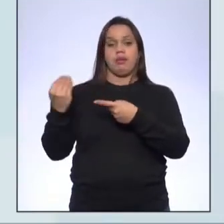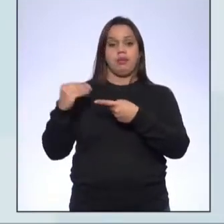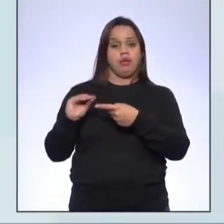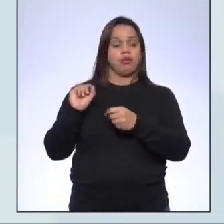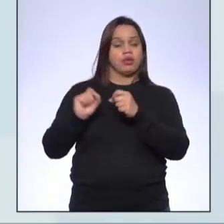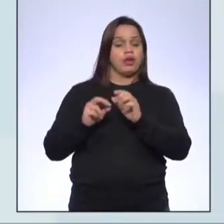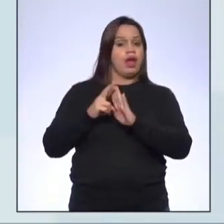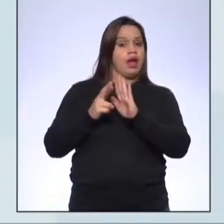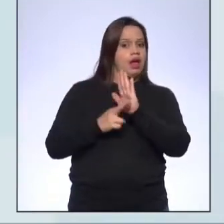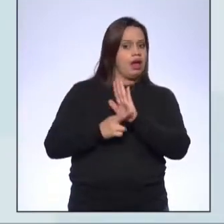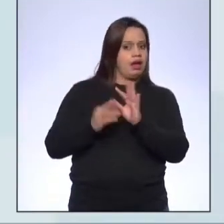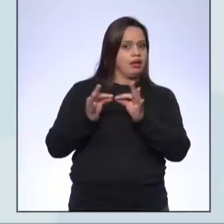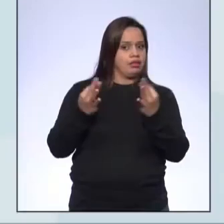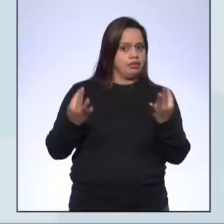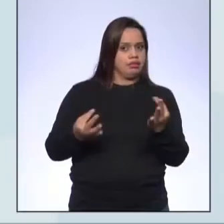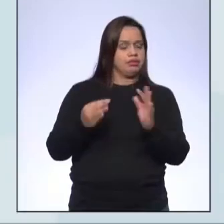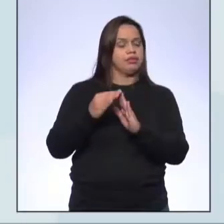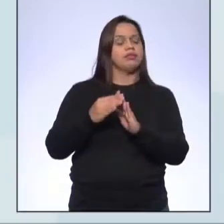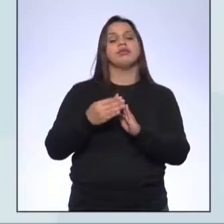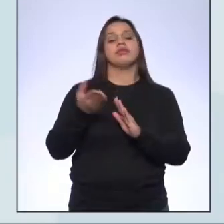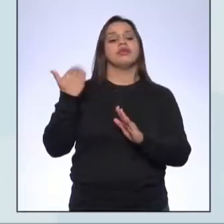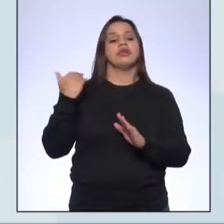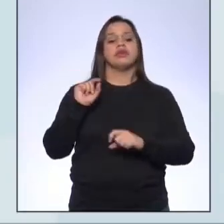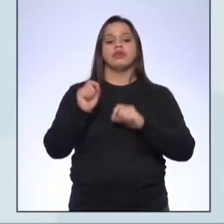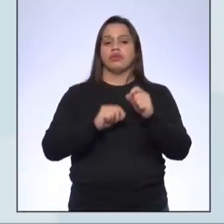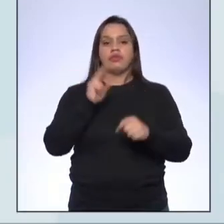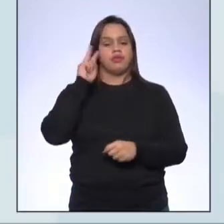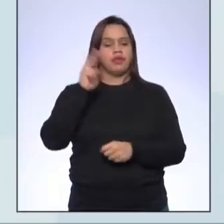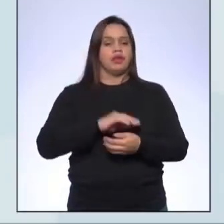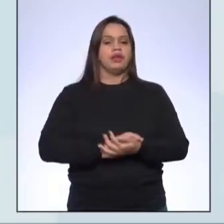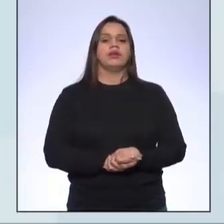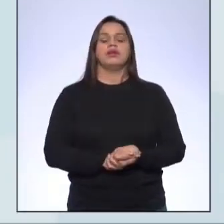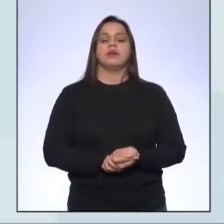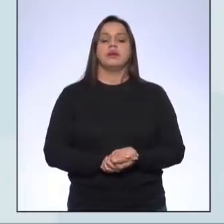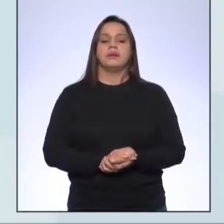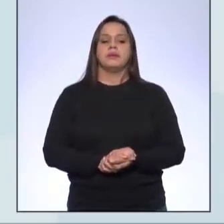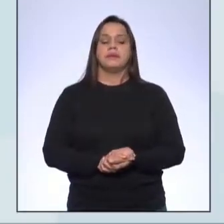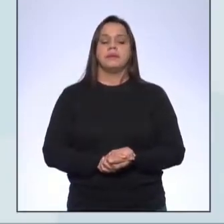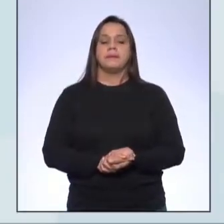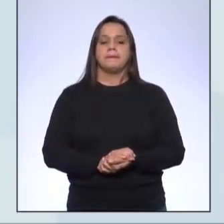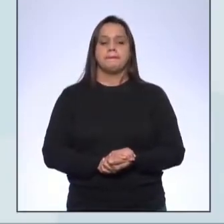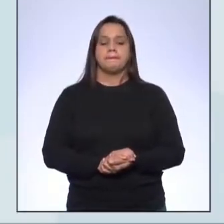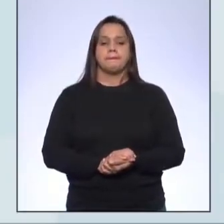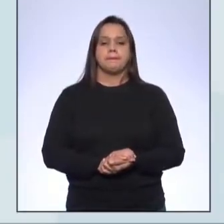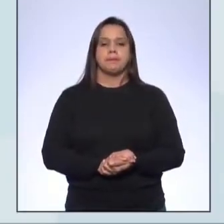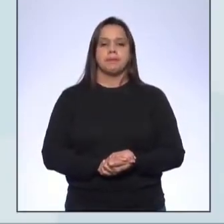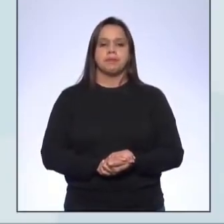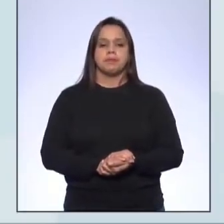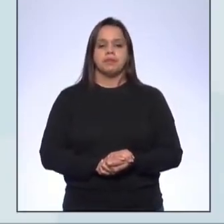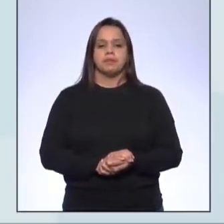Simple Past. Olha lá, Martin Luther King died on April 14th,